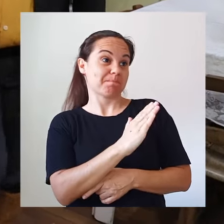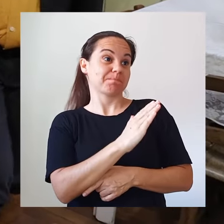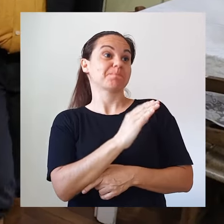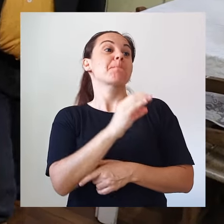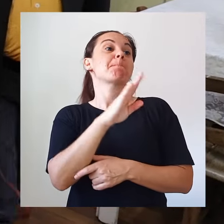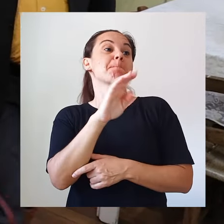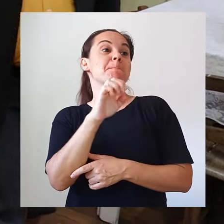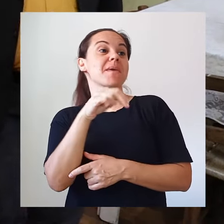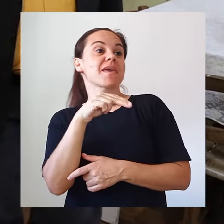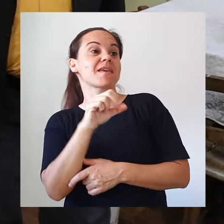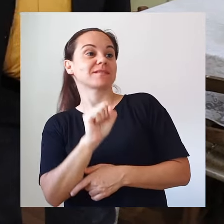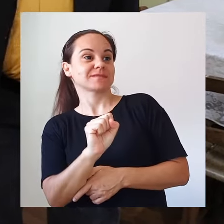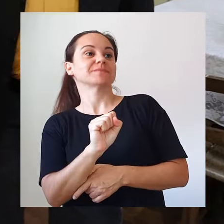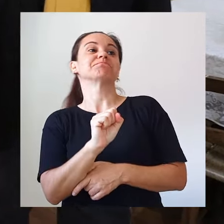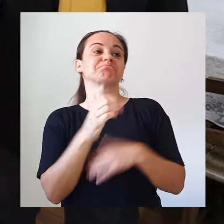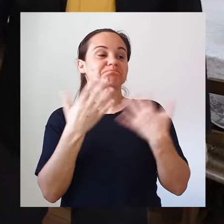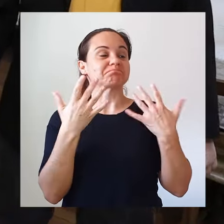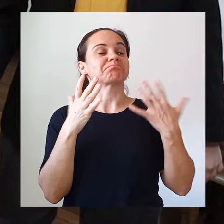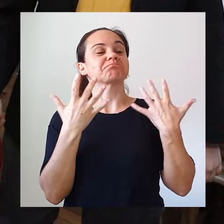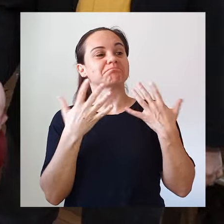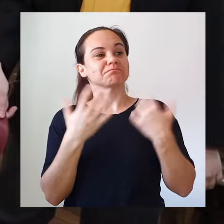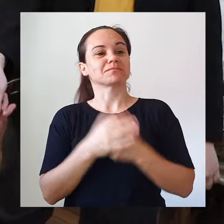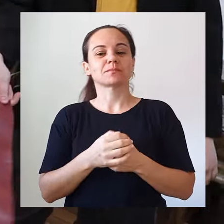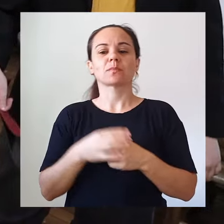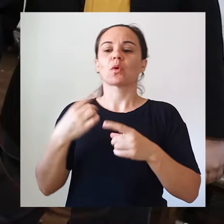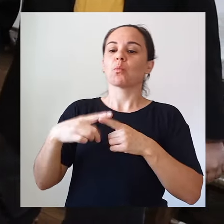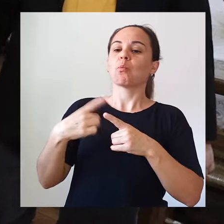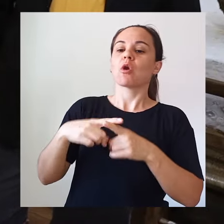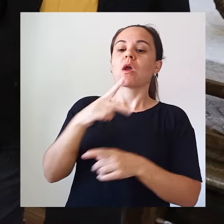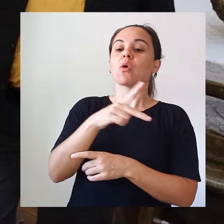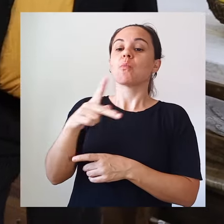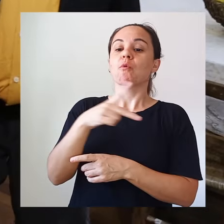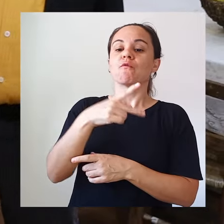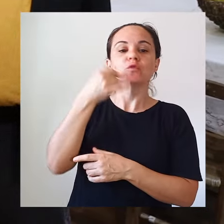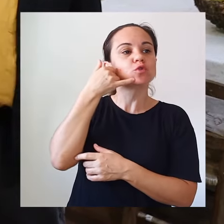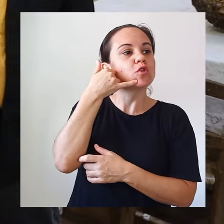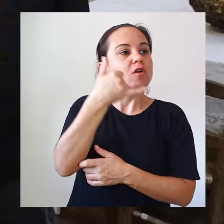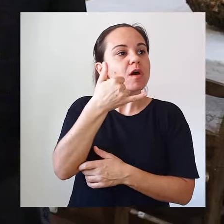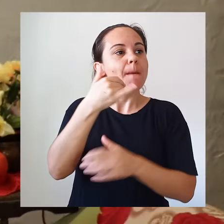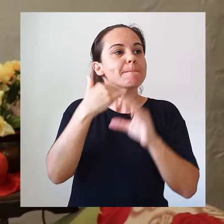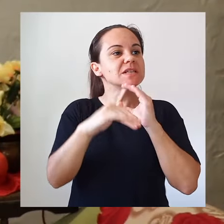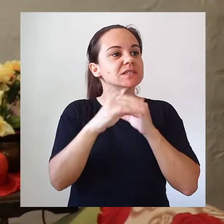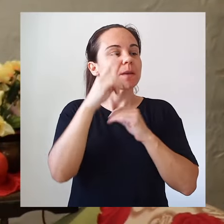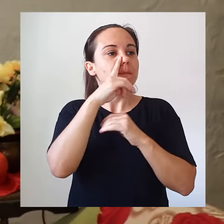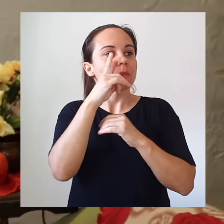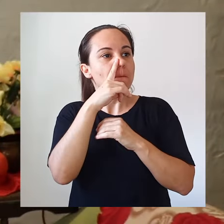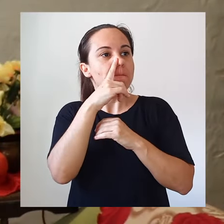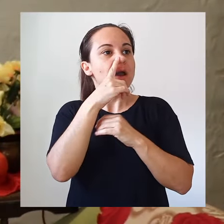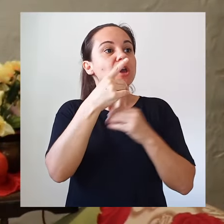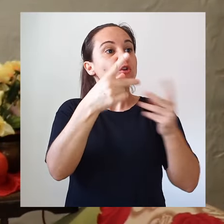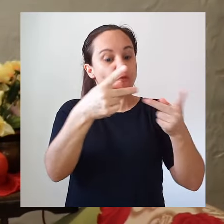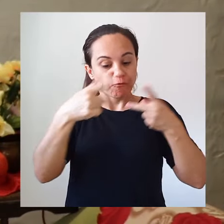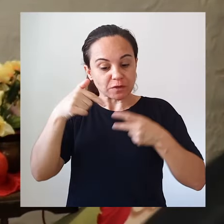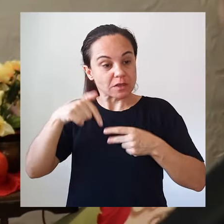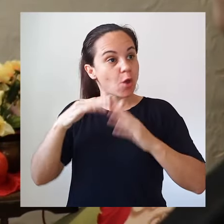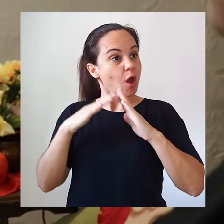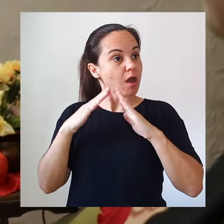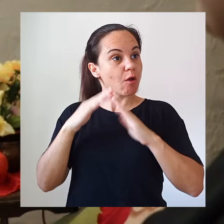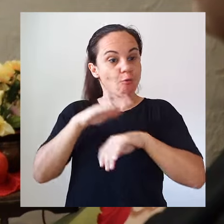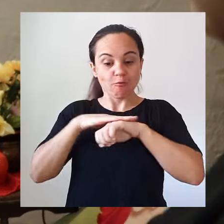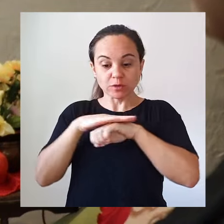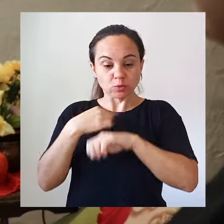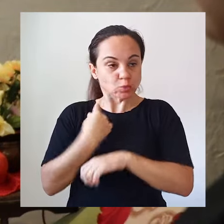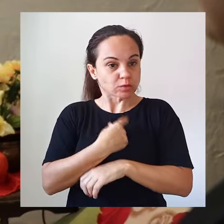Que tu foi me falar pra professora? Que ela passou a mensagem pra tua mãe que vem aqui de casa conversar com nós. Oh, pronto. O que